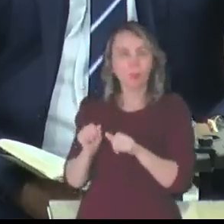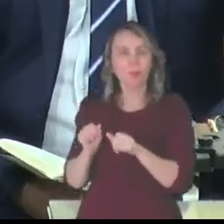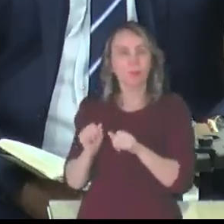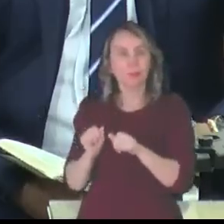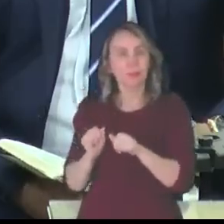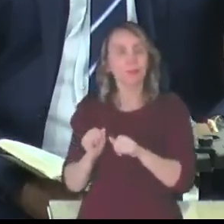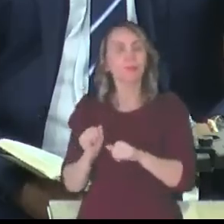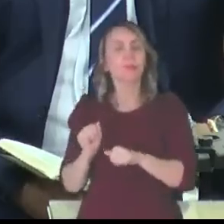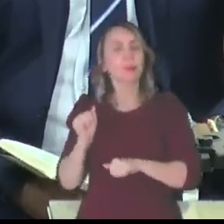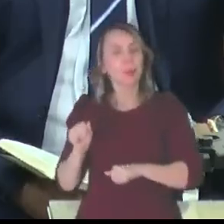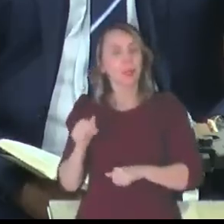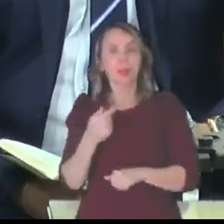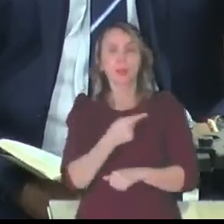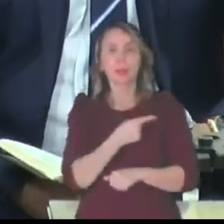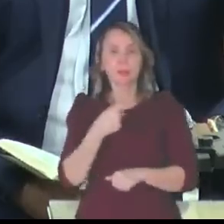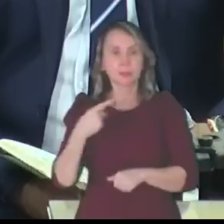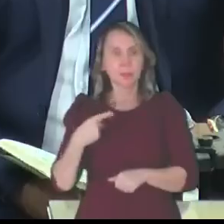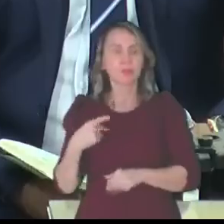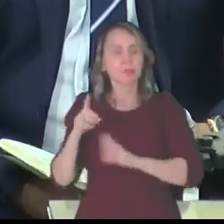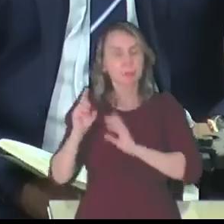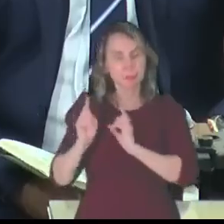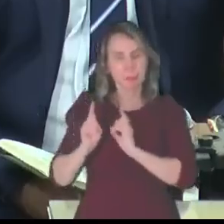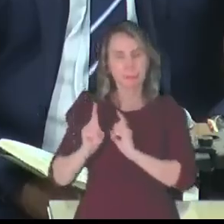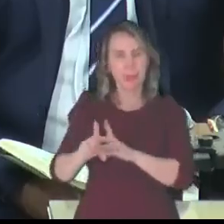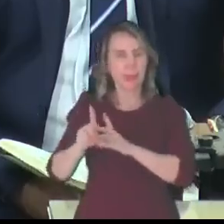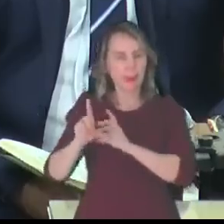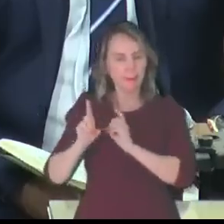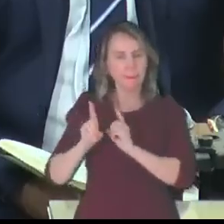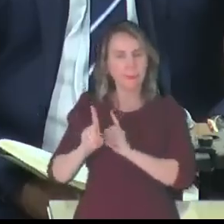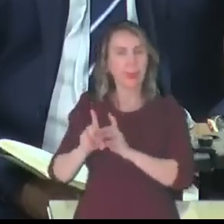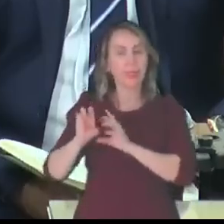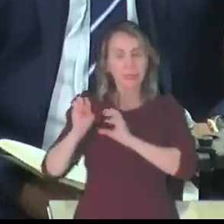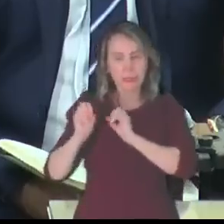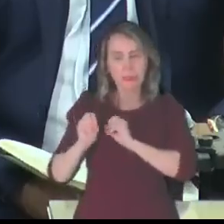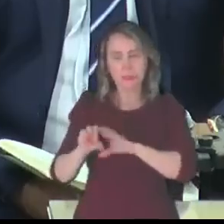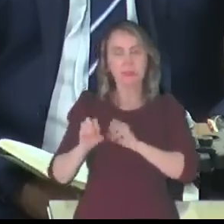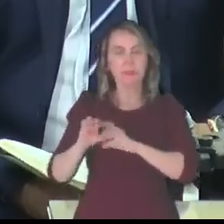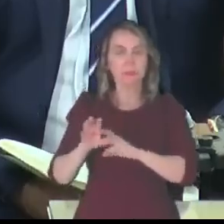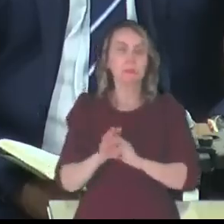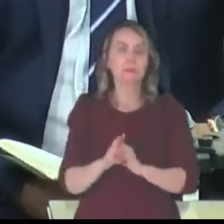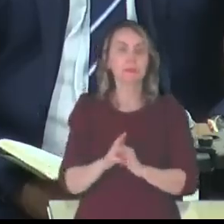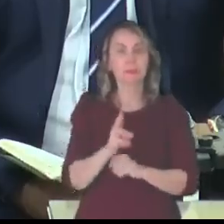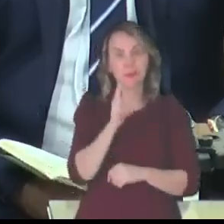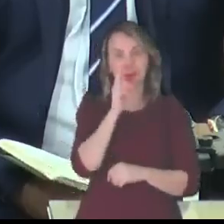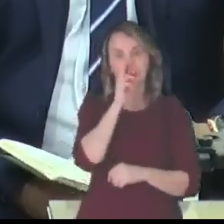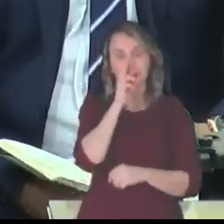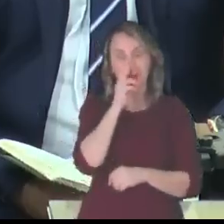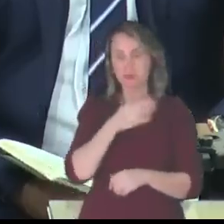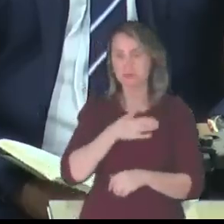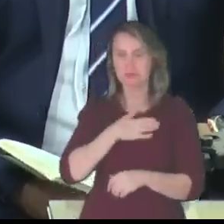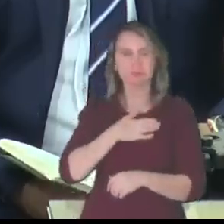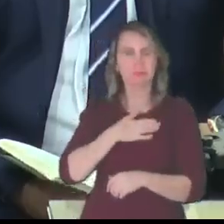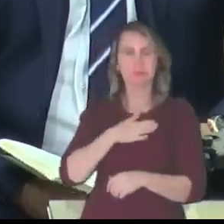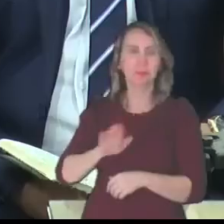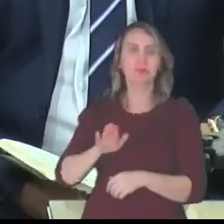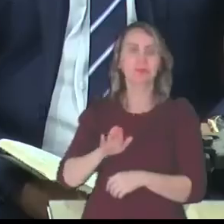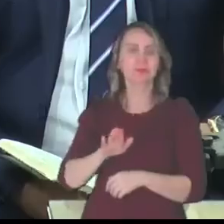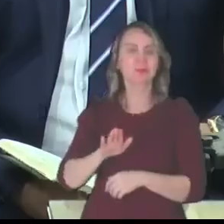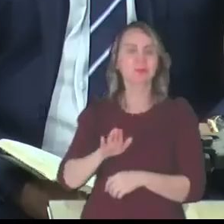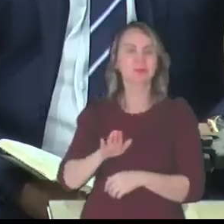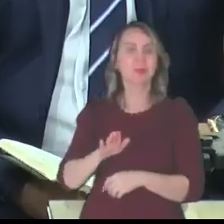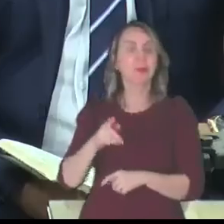um pastor doutrinador e os poucos crentes que existiam odiavam no porque porque ele entregava para eles a palavra